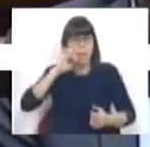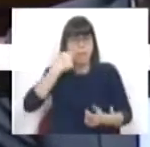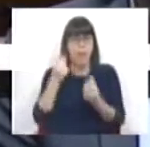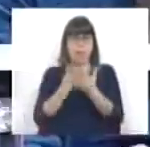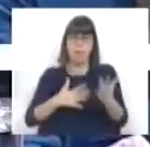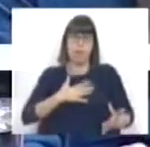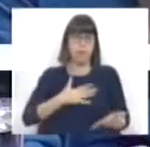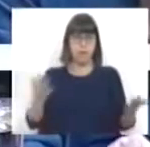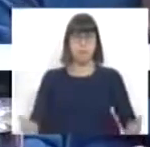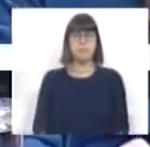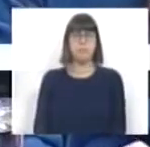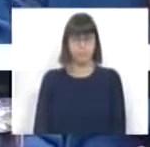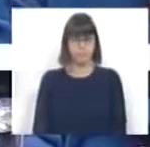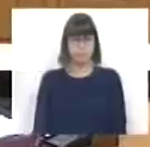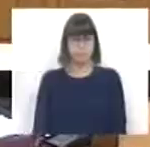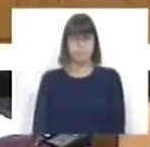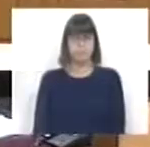perdemos economia.